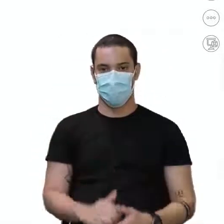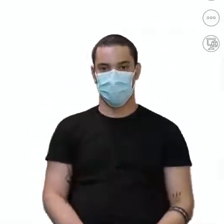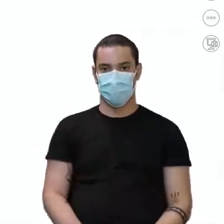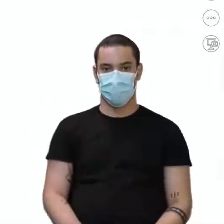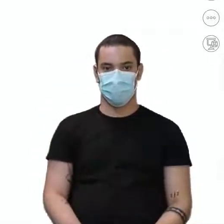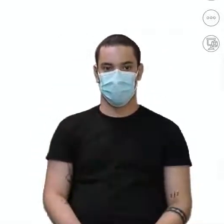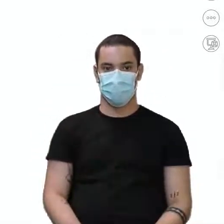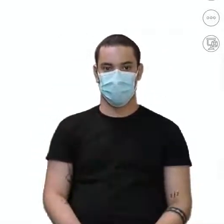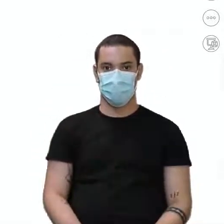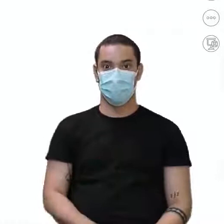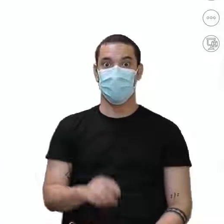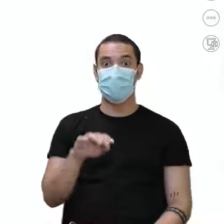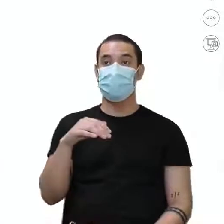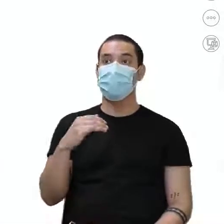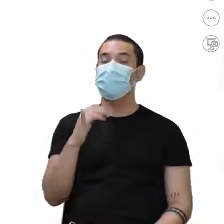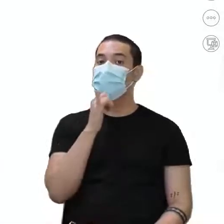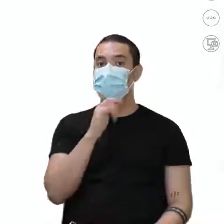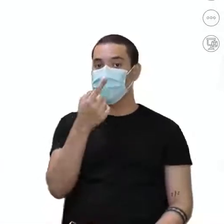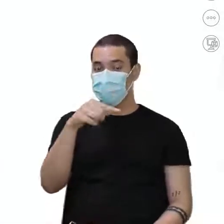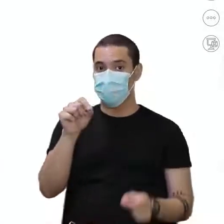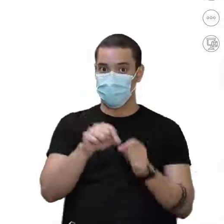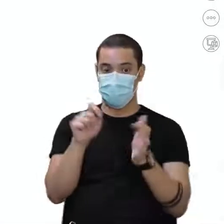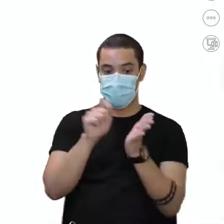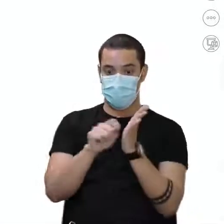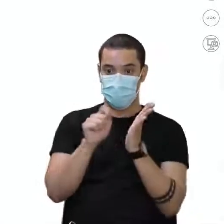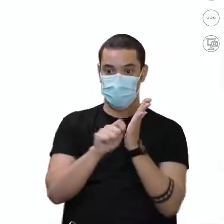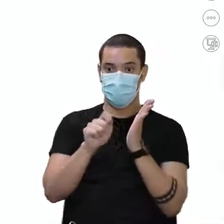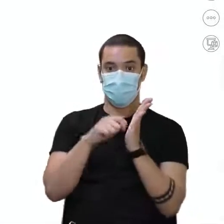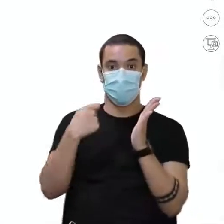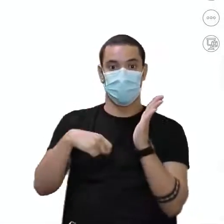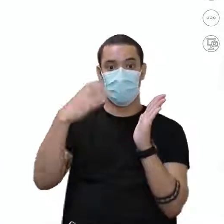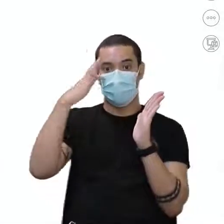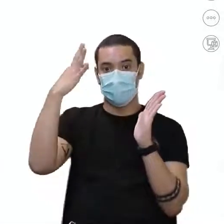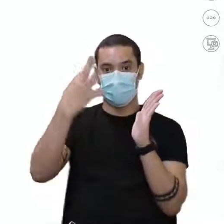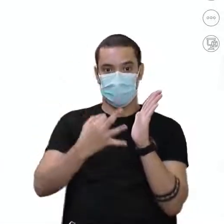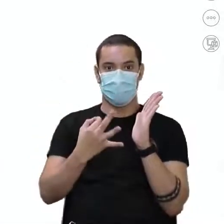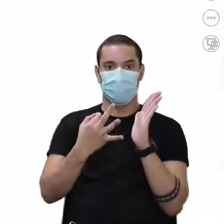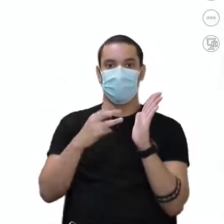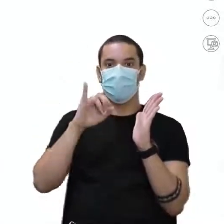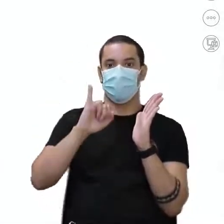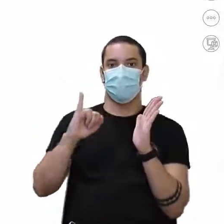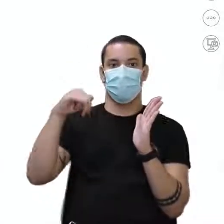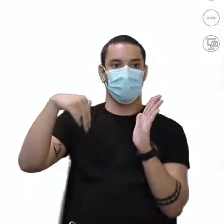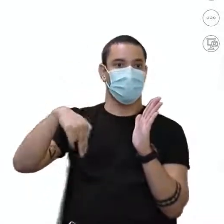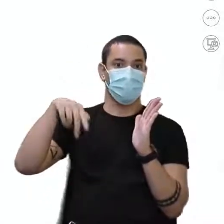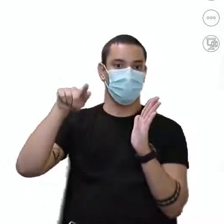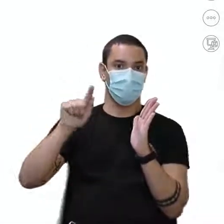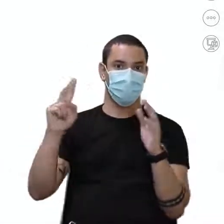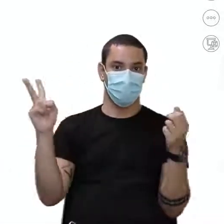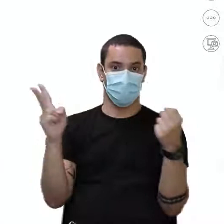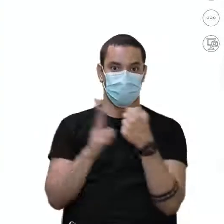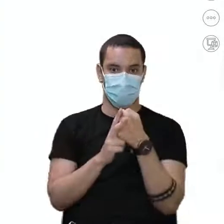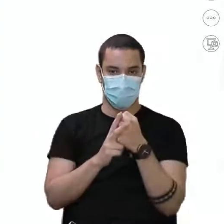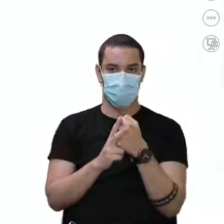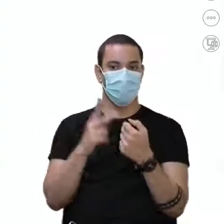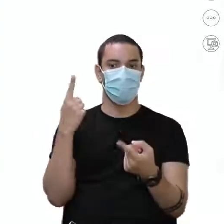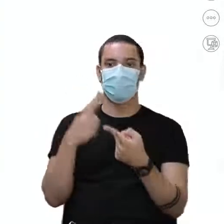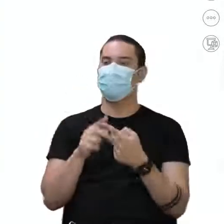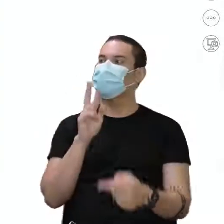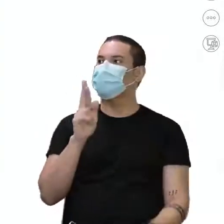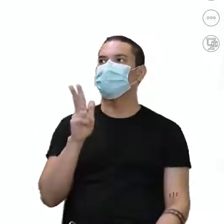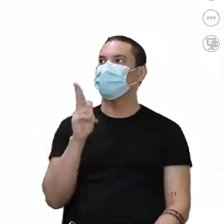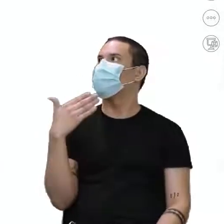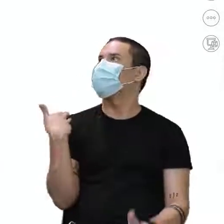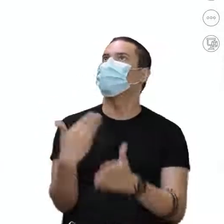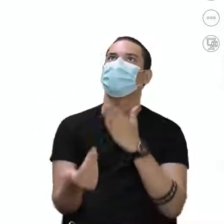fins de escrita, você tem que prestar atenção na hora de colocar esse ing no final do seu verbo. Porque não é só chegar lá, pegar o